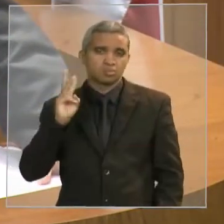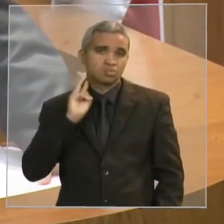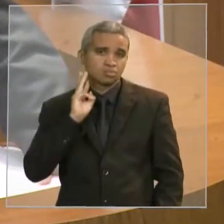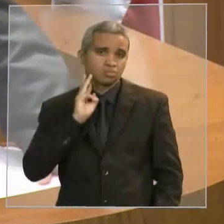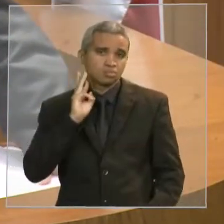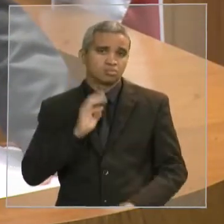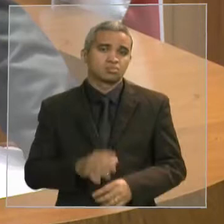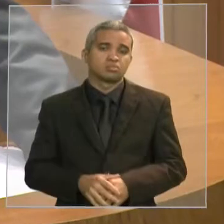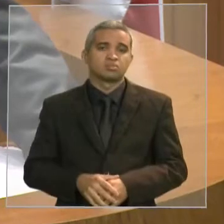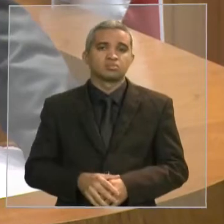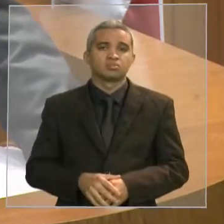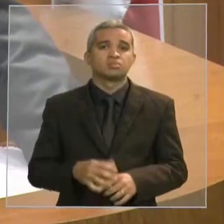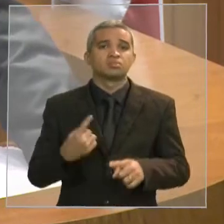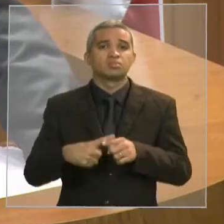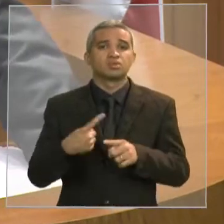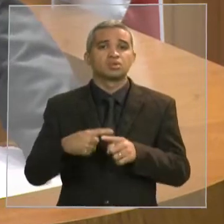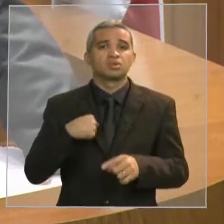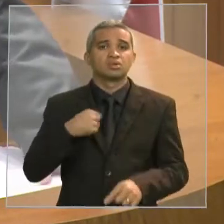eu fiz na terça-feira,